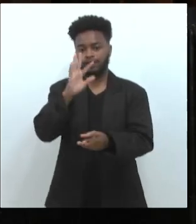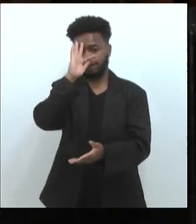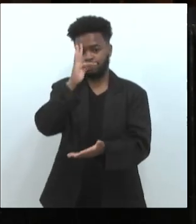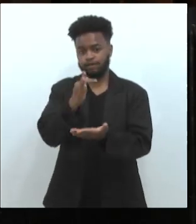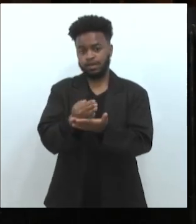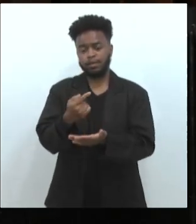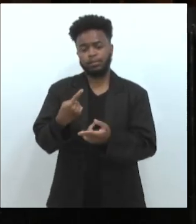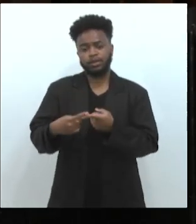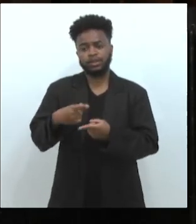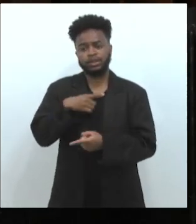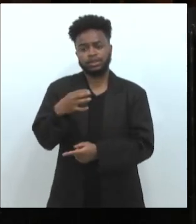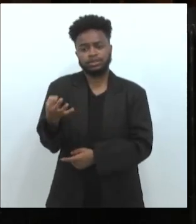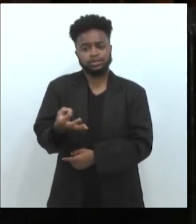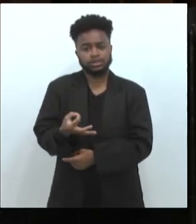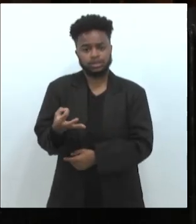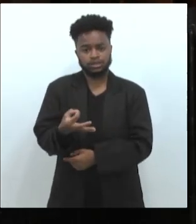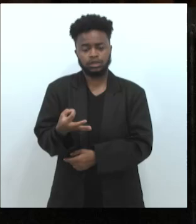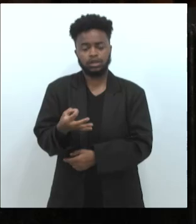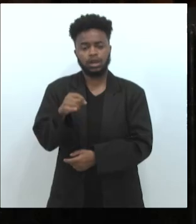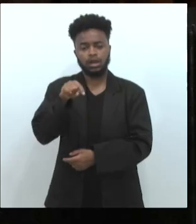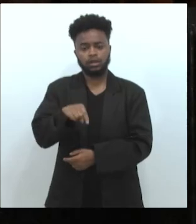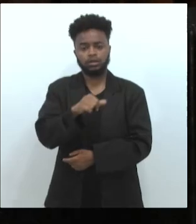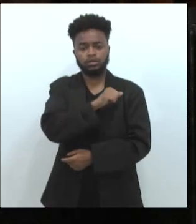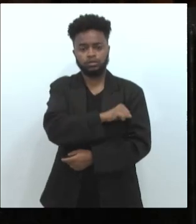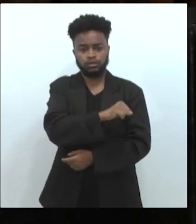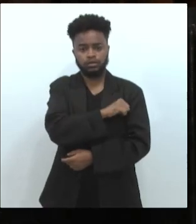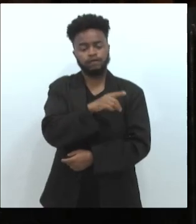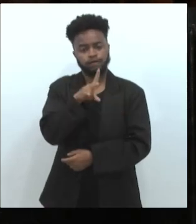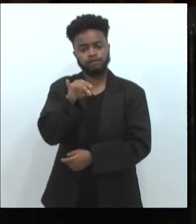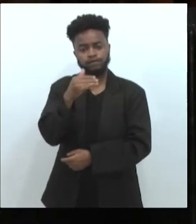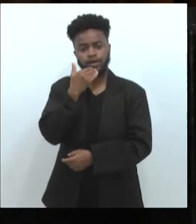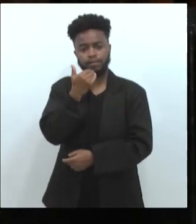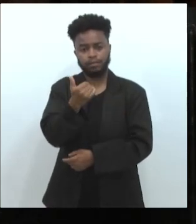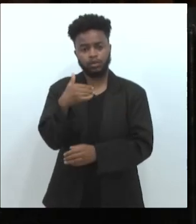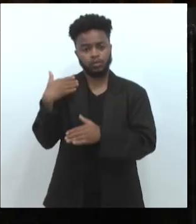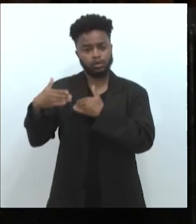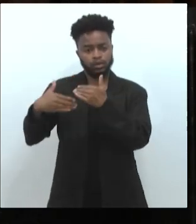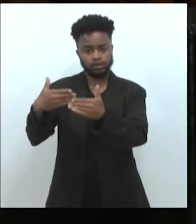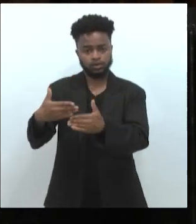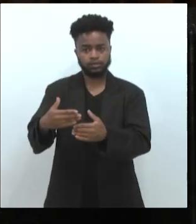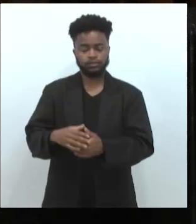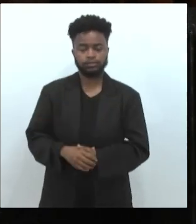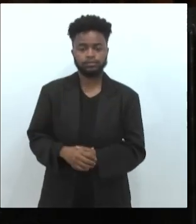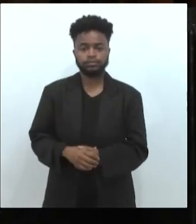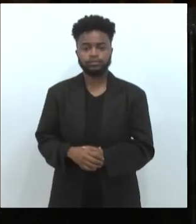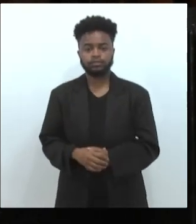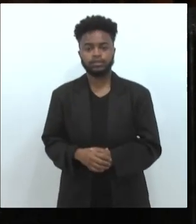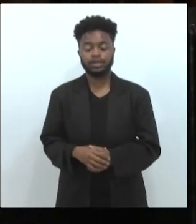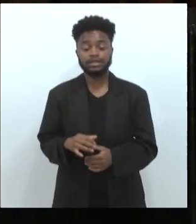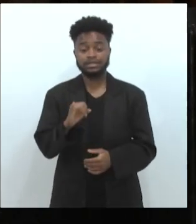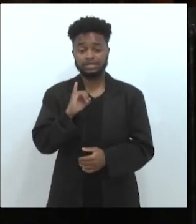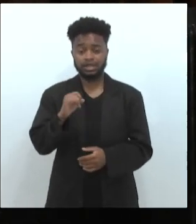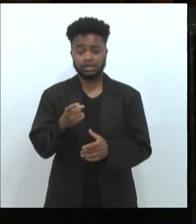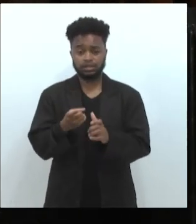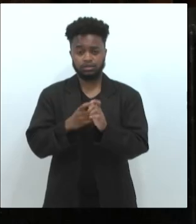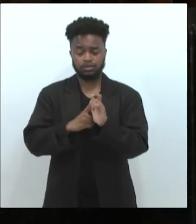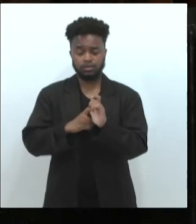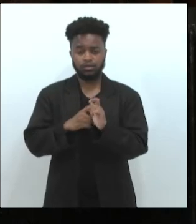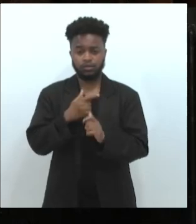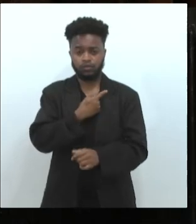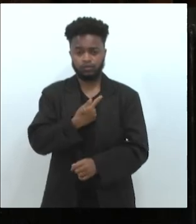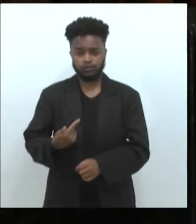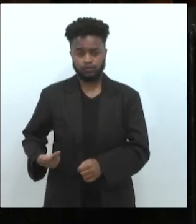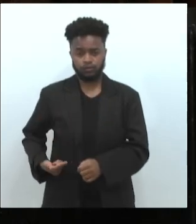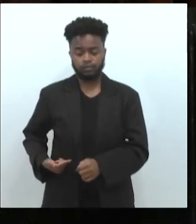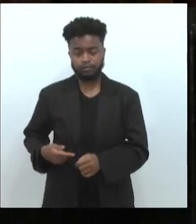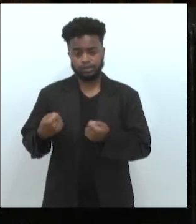tenho certeza que esse Estado vai melhorar e muito. Se depender do governador Cláudio Castro, nós vamos